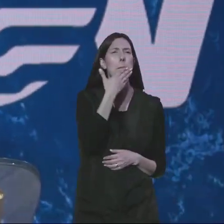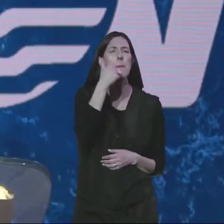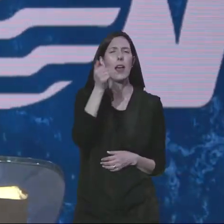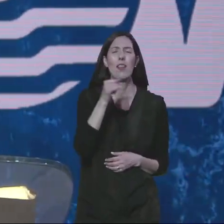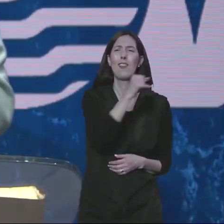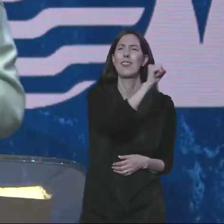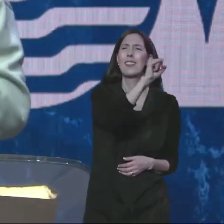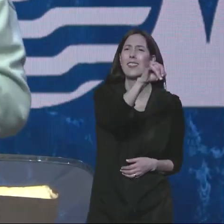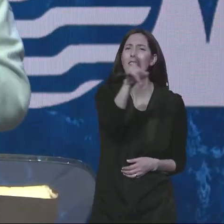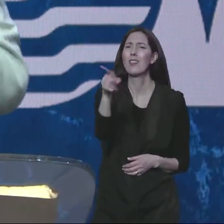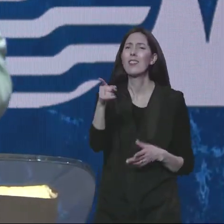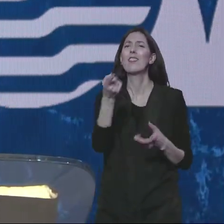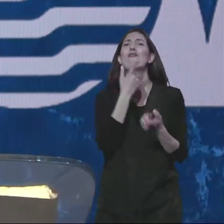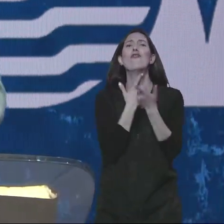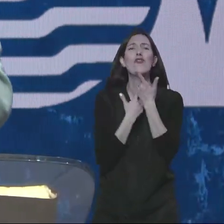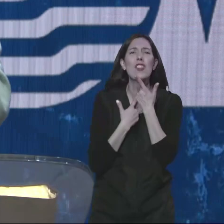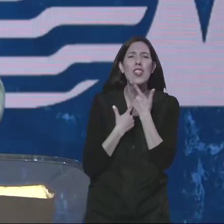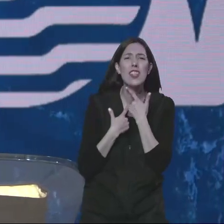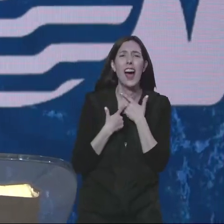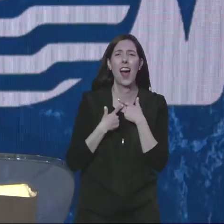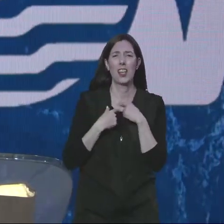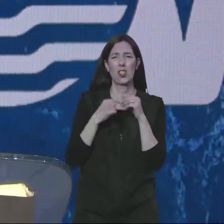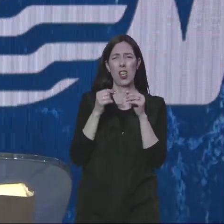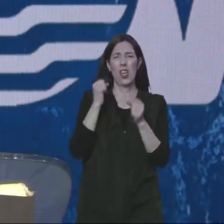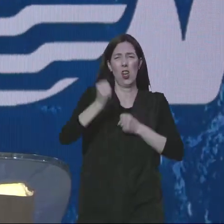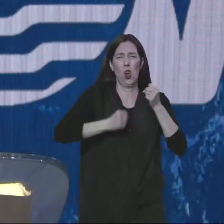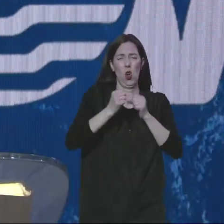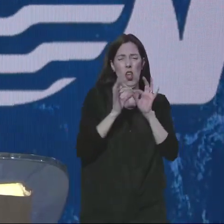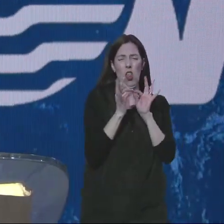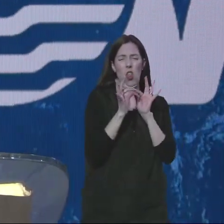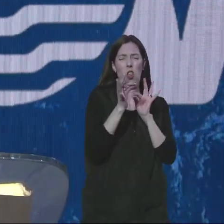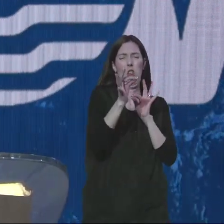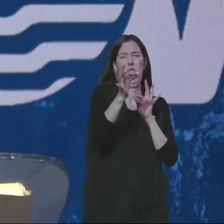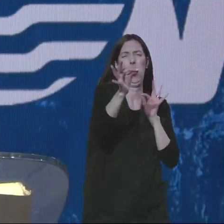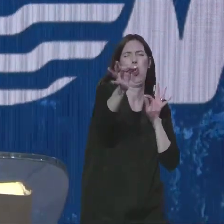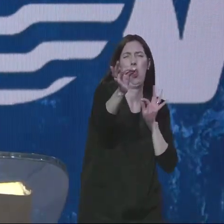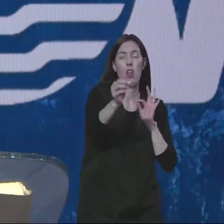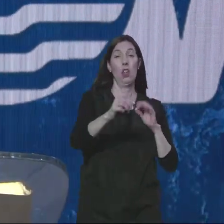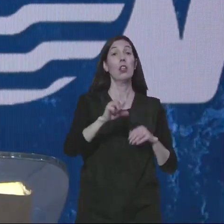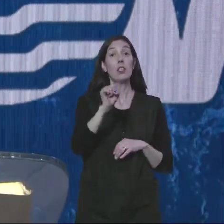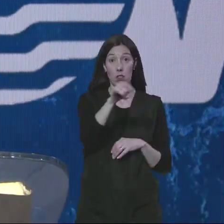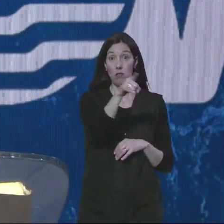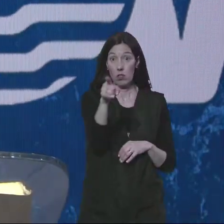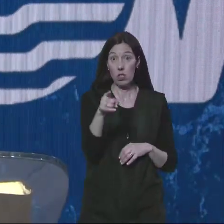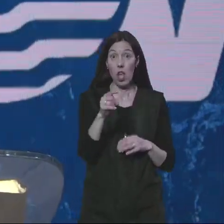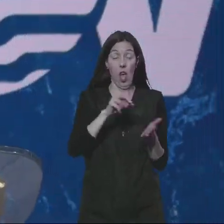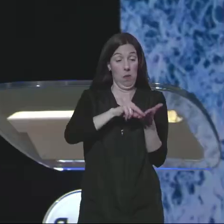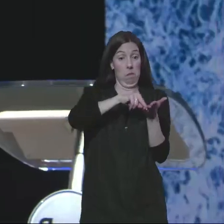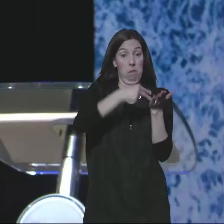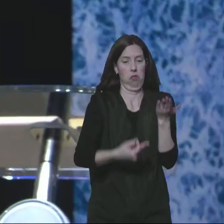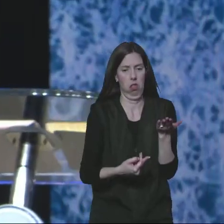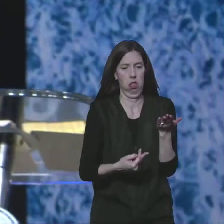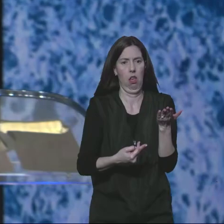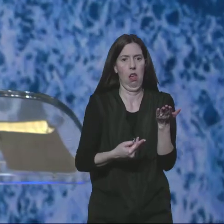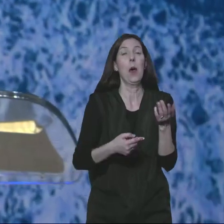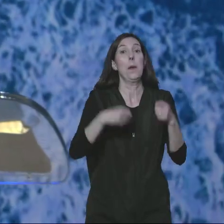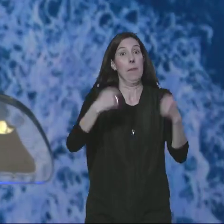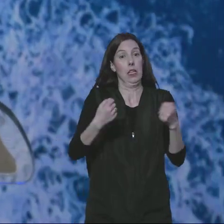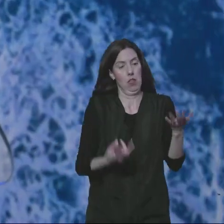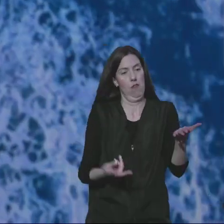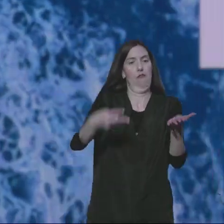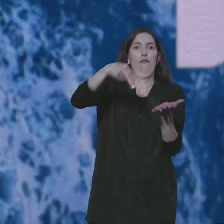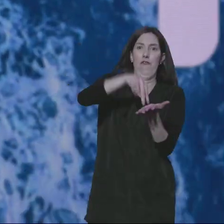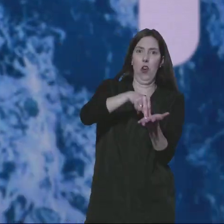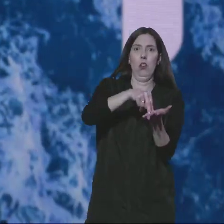uma maratona é, cara, tropeçou, levanta e continua. Tem algo pesando, tira e